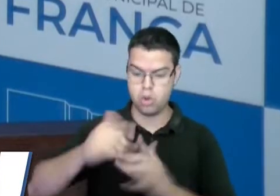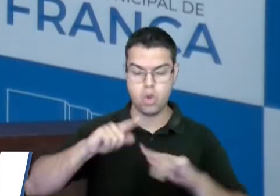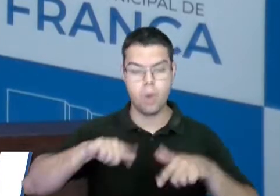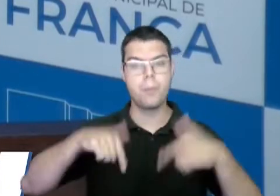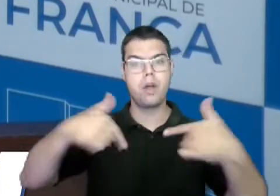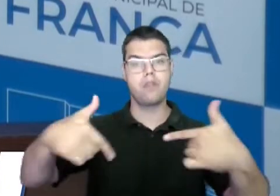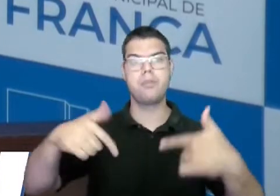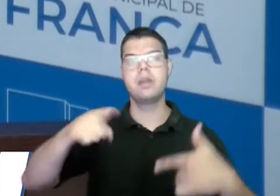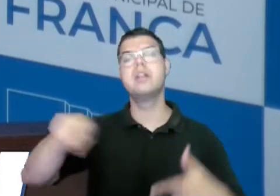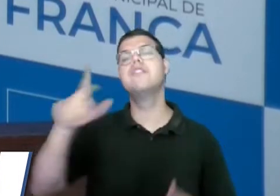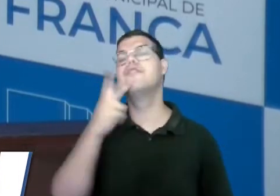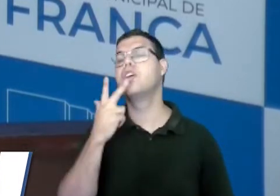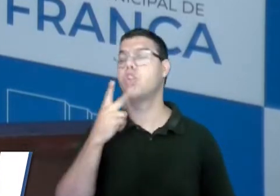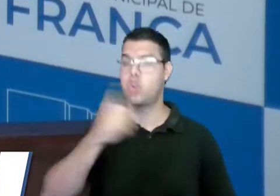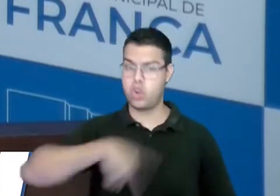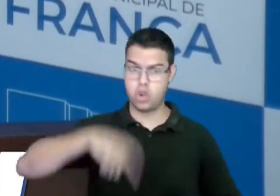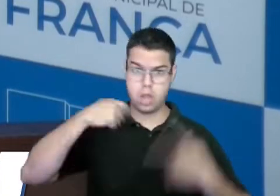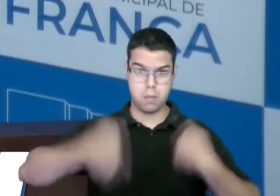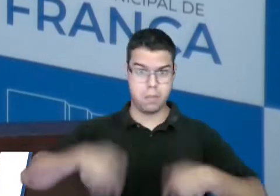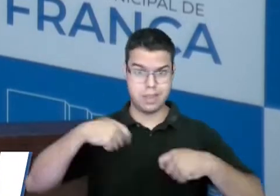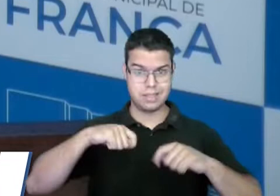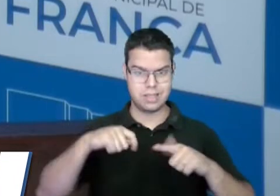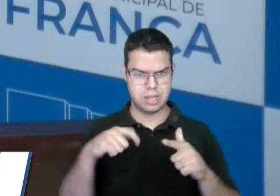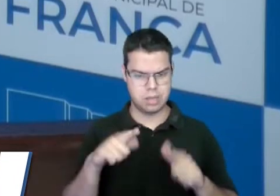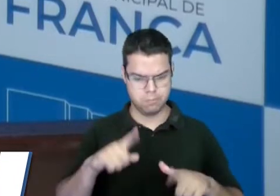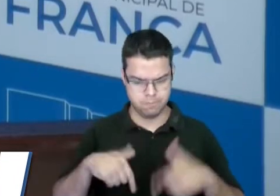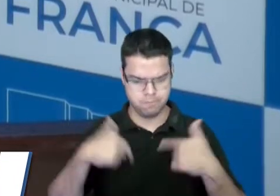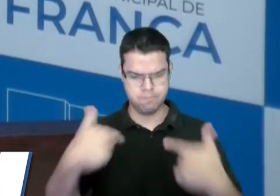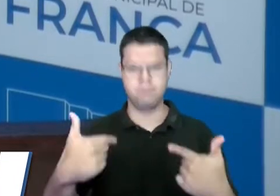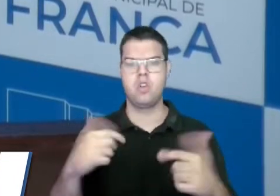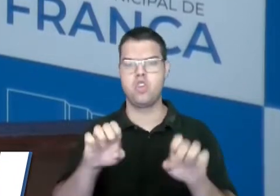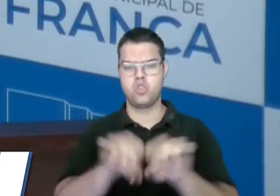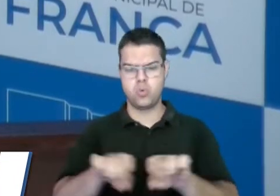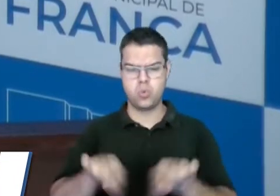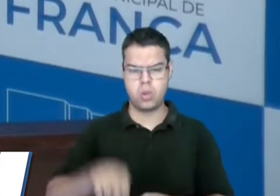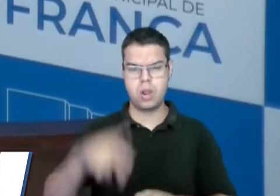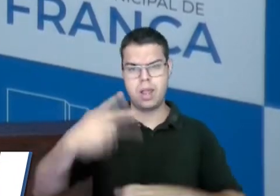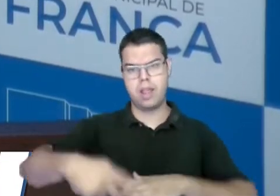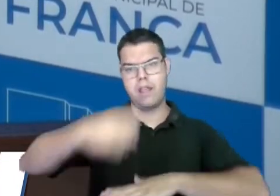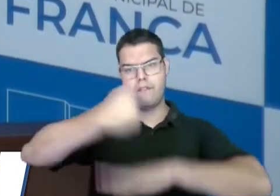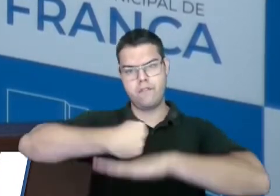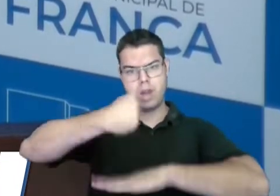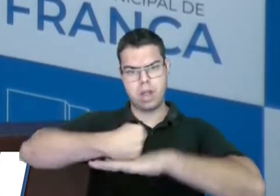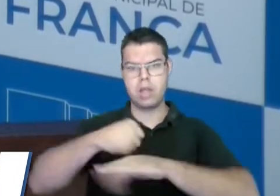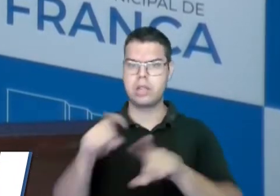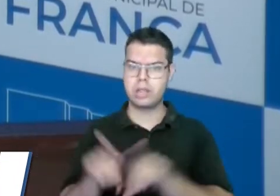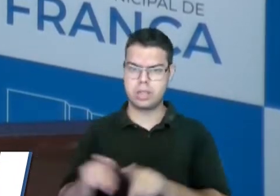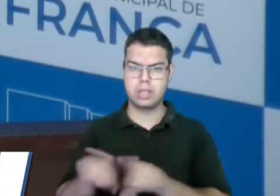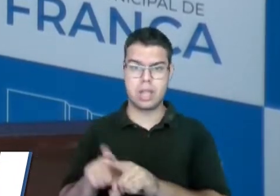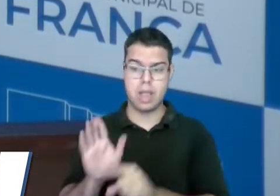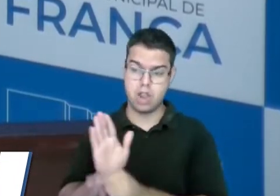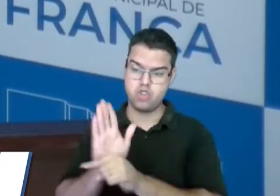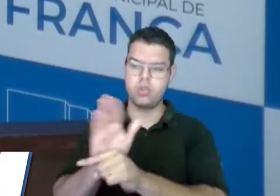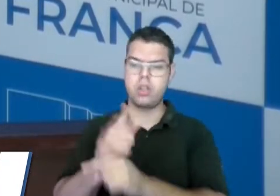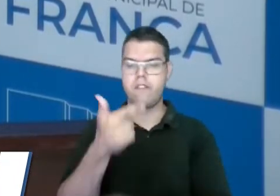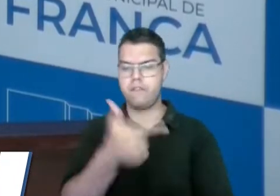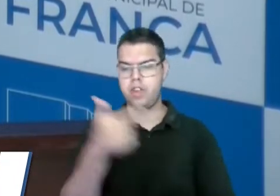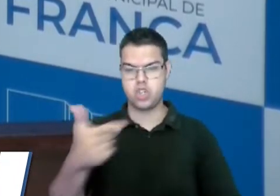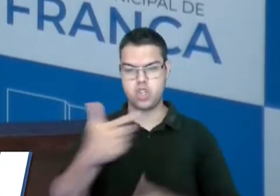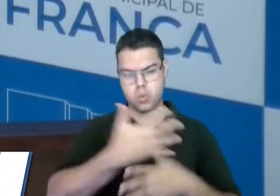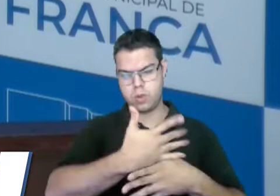de uma atitude estruturante para a cidade de Franca, estruturante para todas as nossas 22 cidades que compõem a nossa